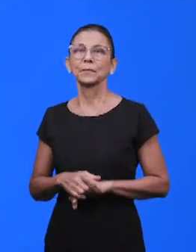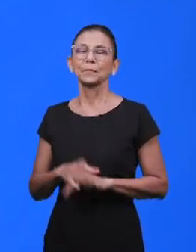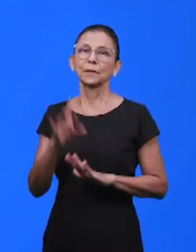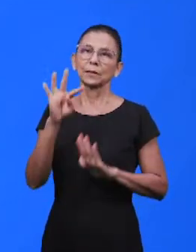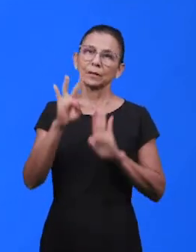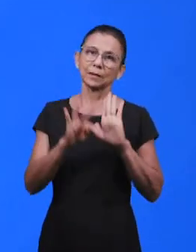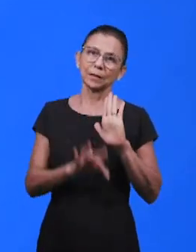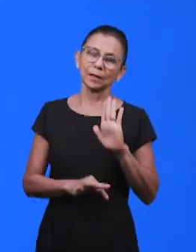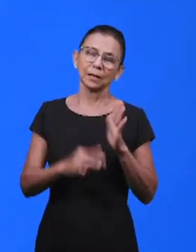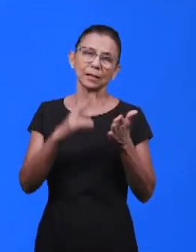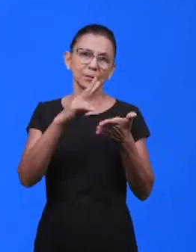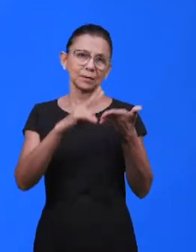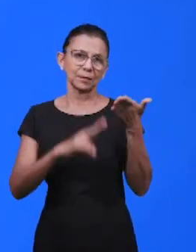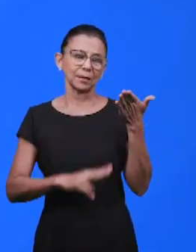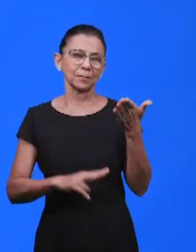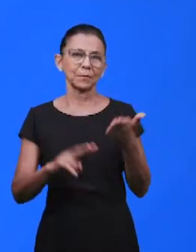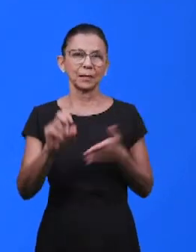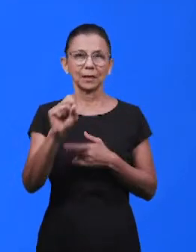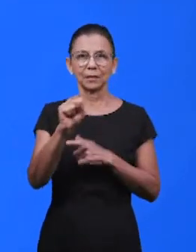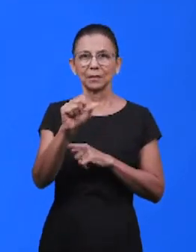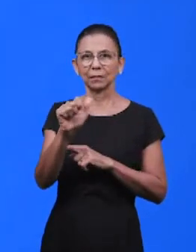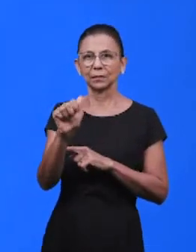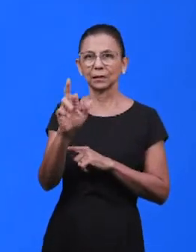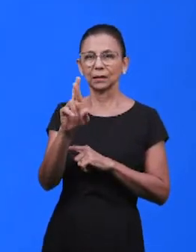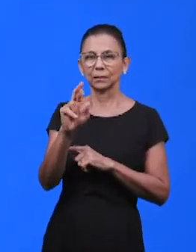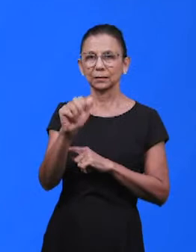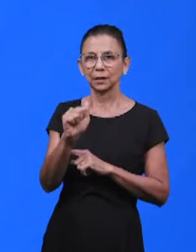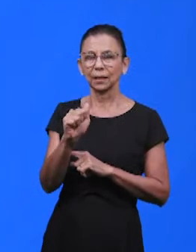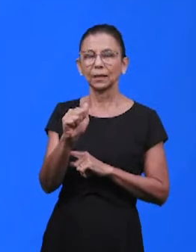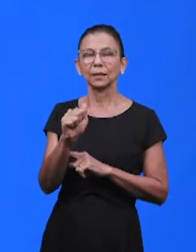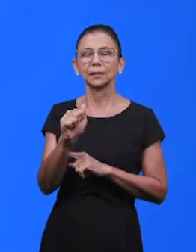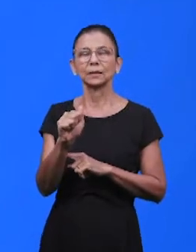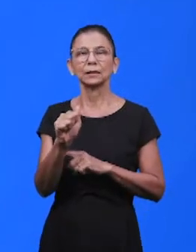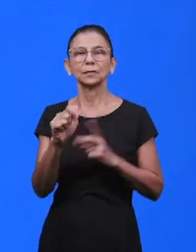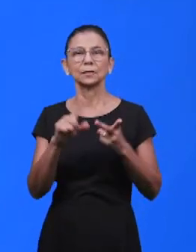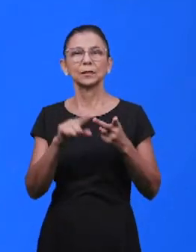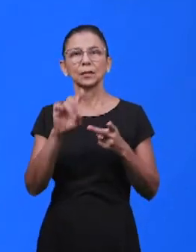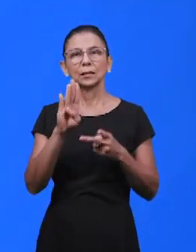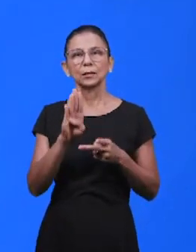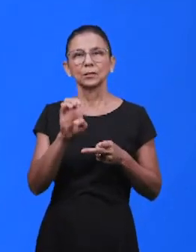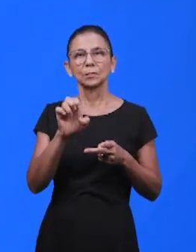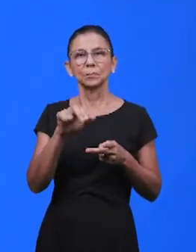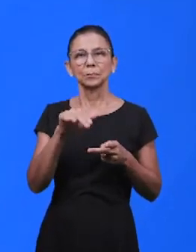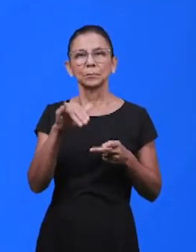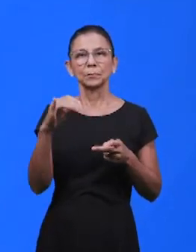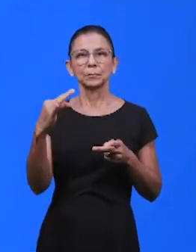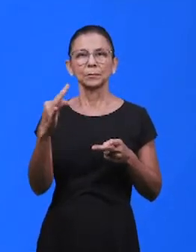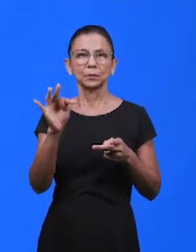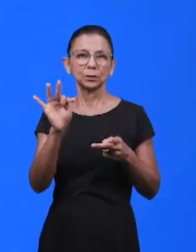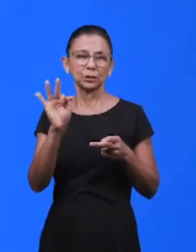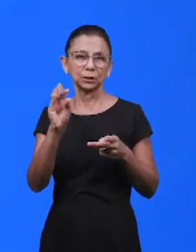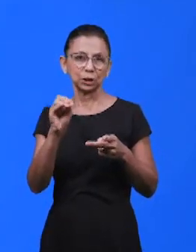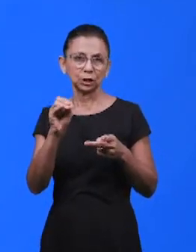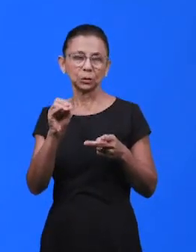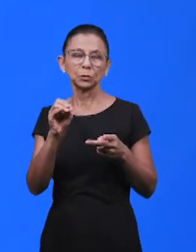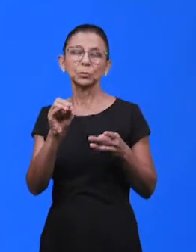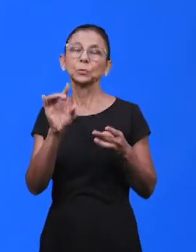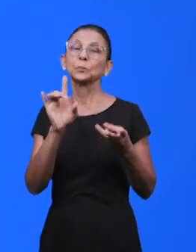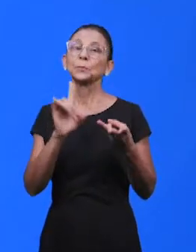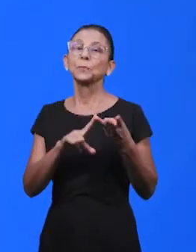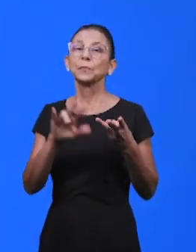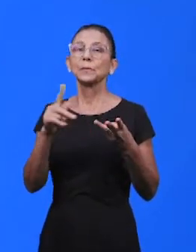feitas pela Sara, pelo Benito e a expressão da Heloísa também, né, Heloísa? Agora